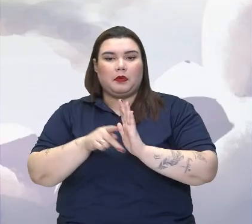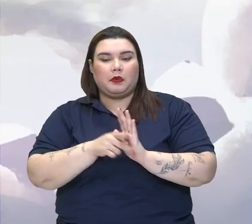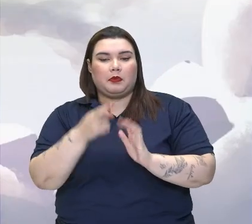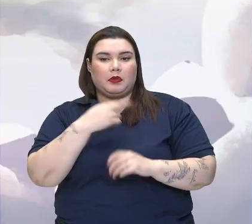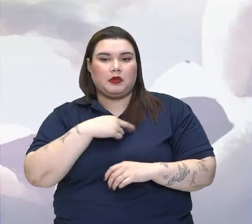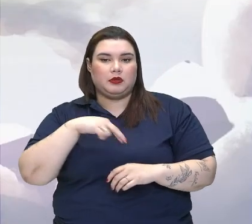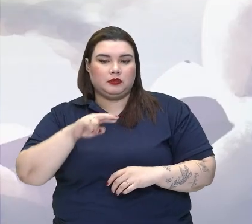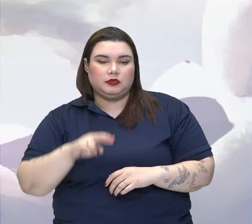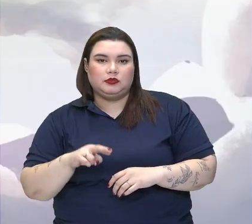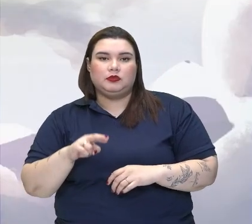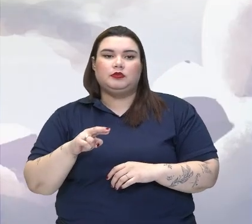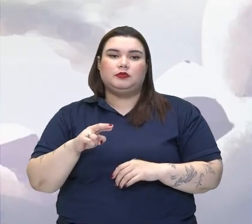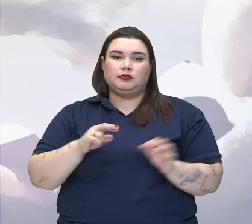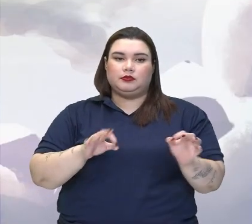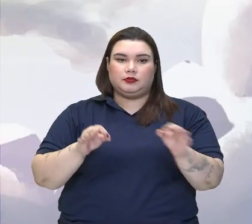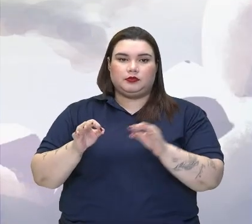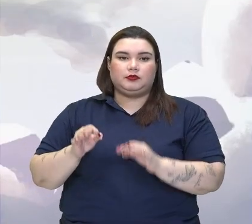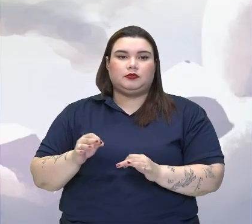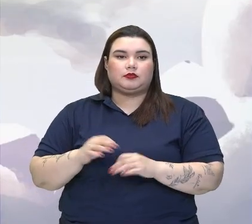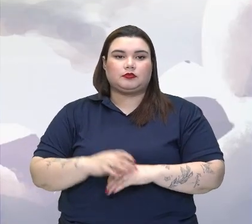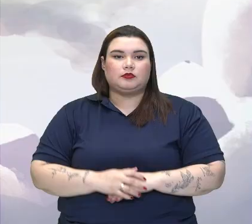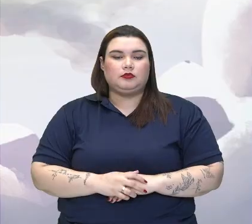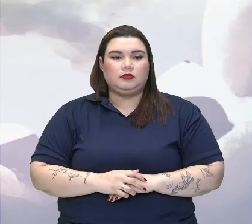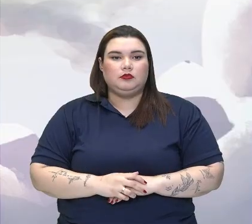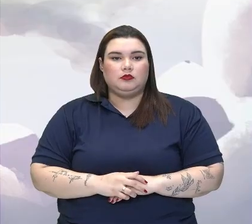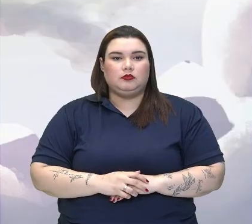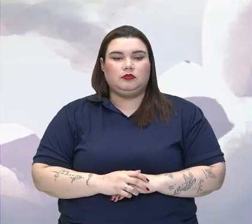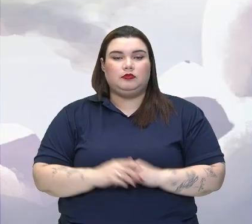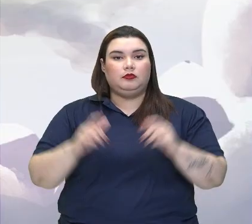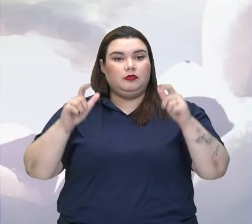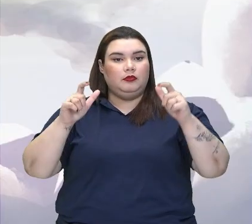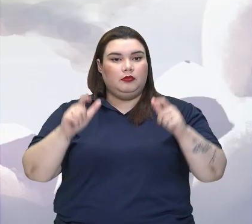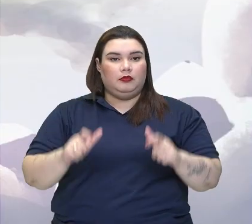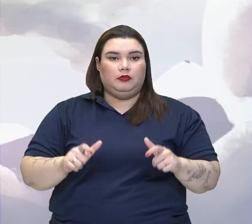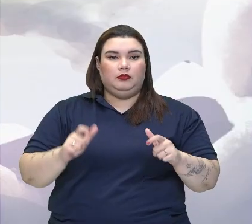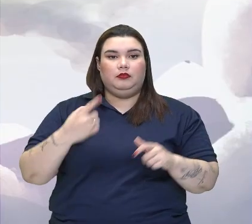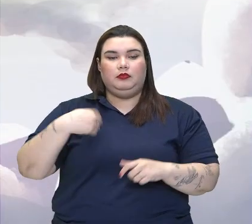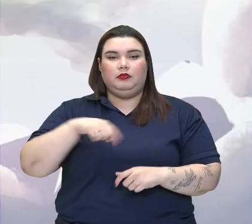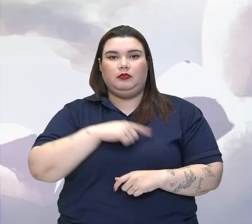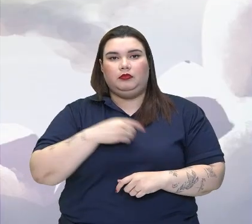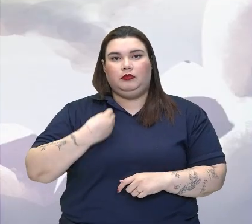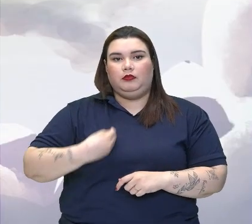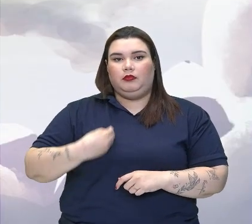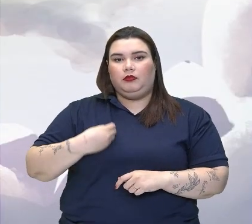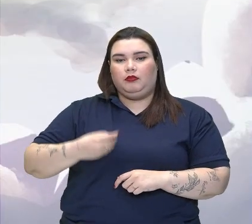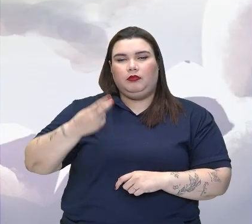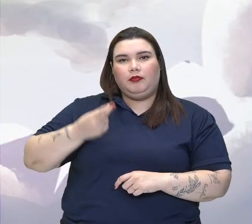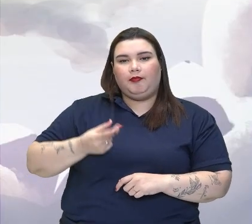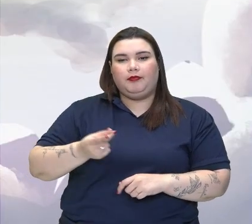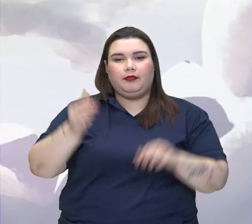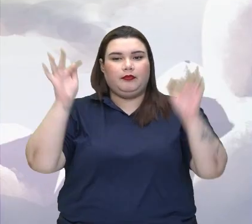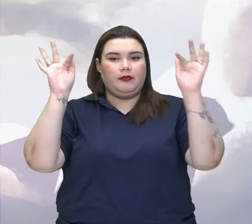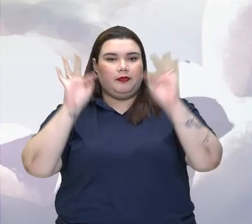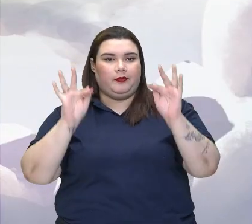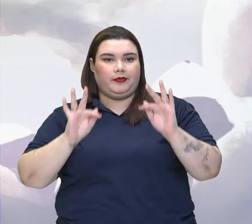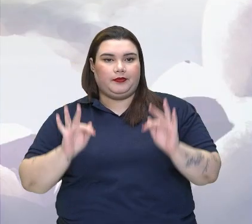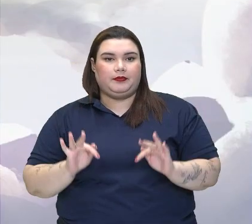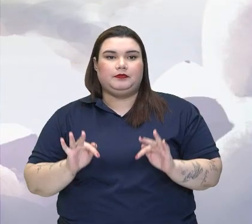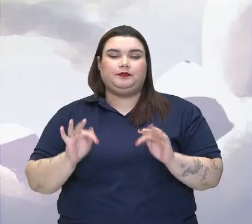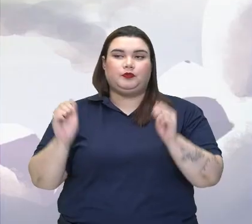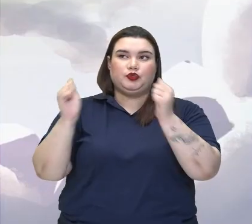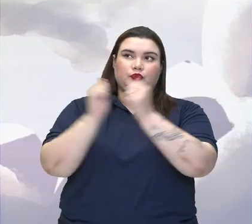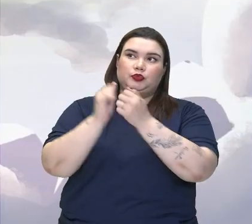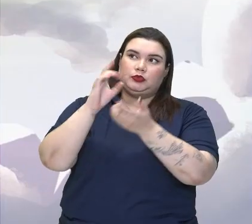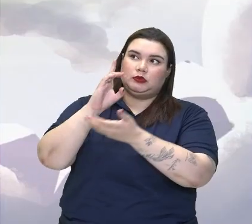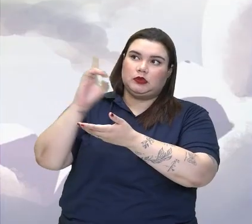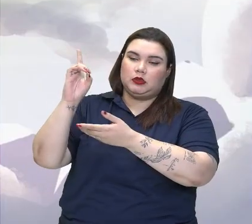Campos Elíseos, né? Num local onde nós vamos viver felizes para sempre com Deus ou com